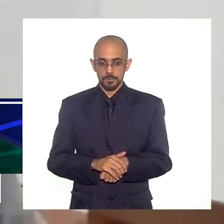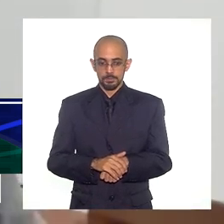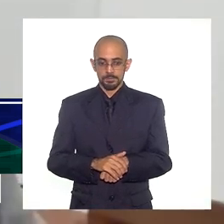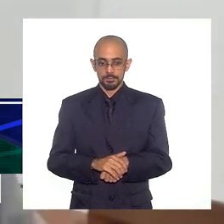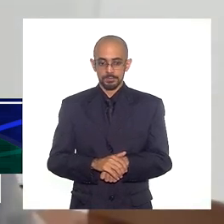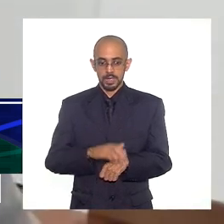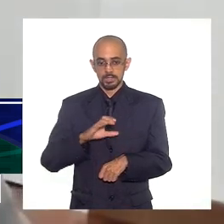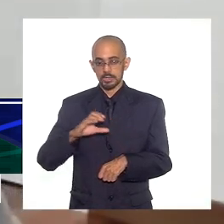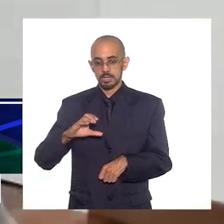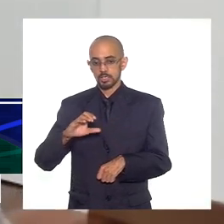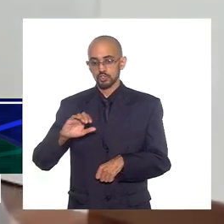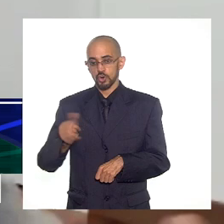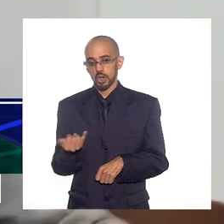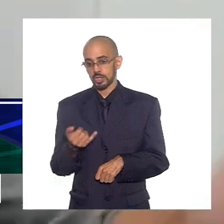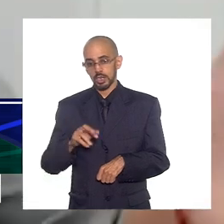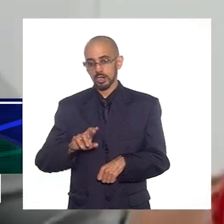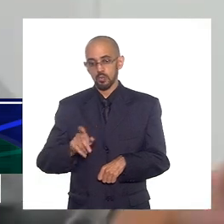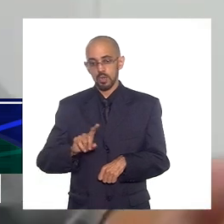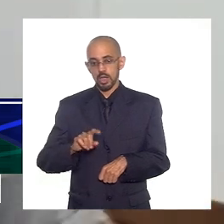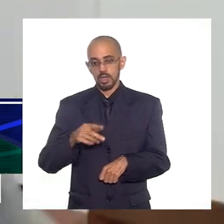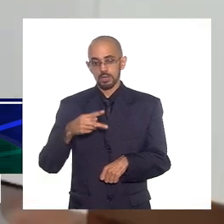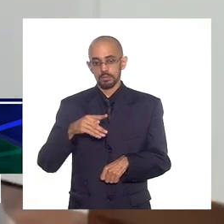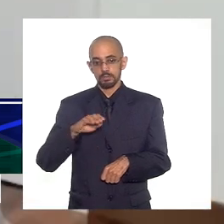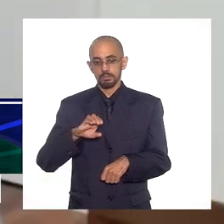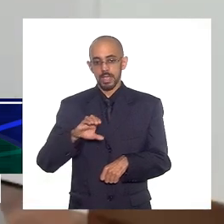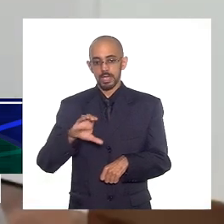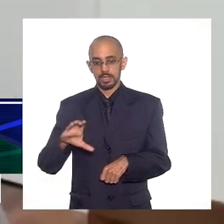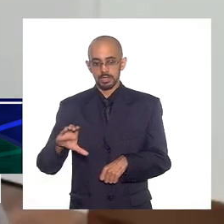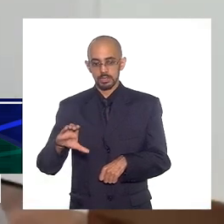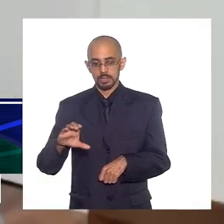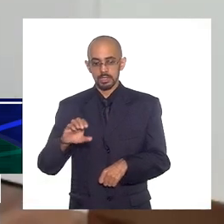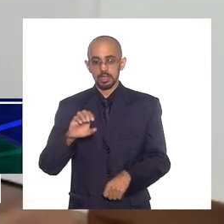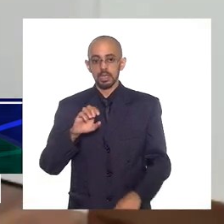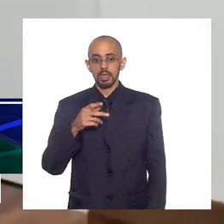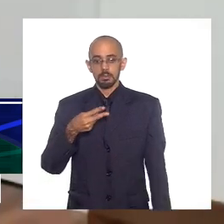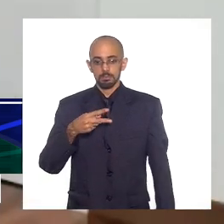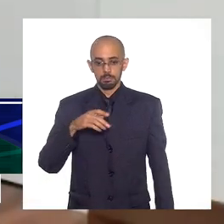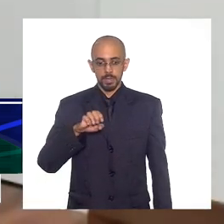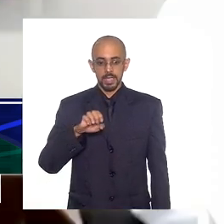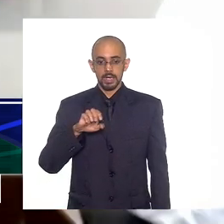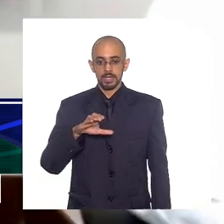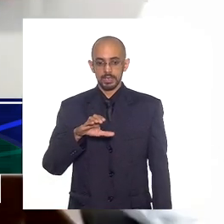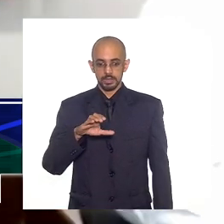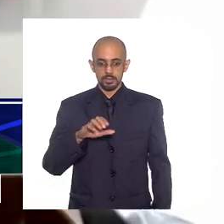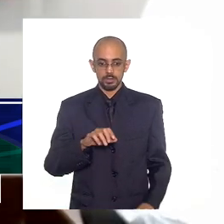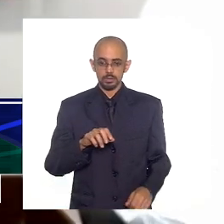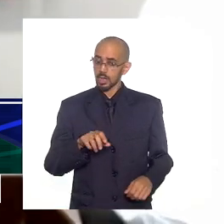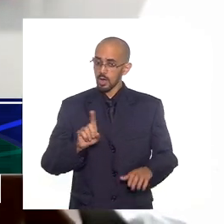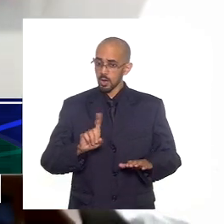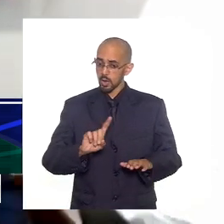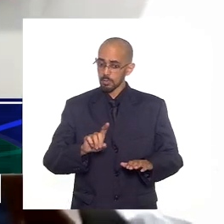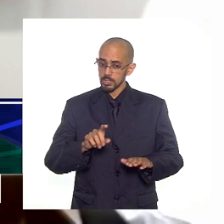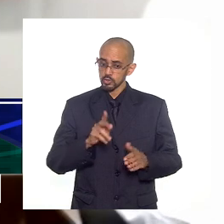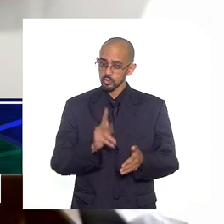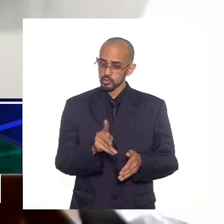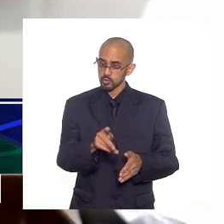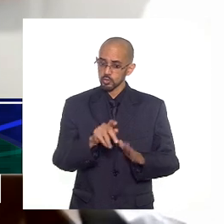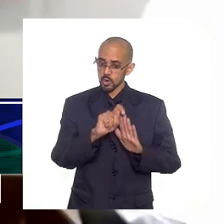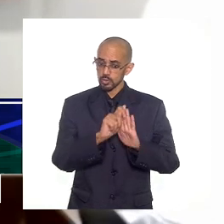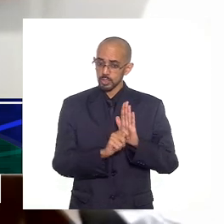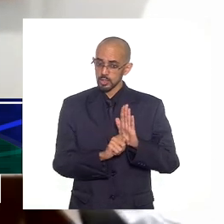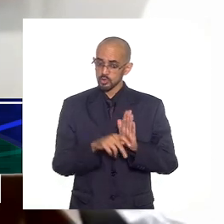PEC. Ah, perdão. Então, foi a comissão do seu Dino. Continuou, é o texto original, Alexandre.